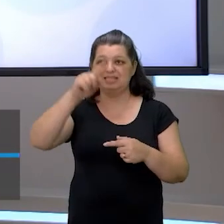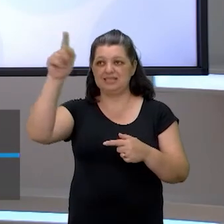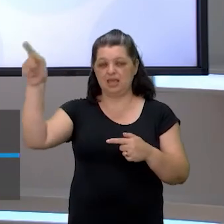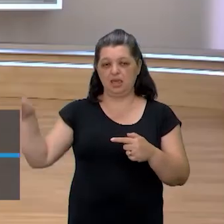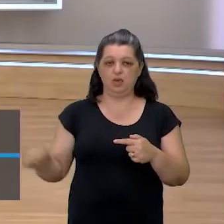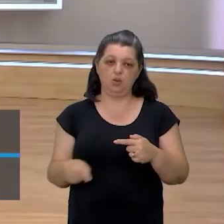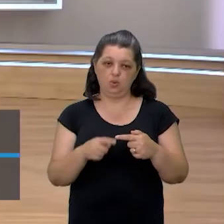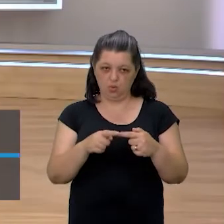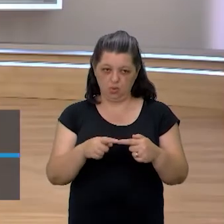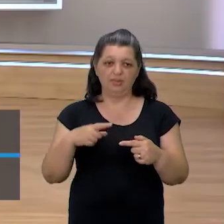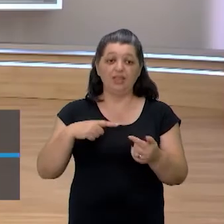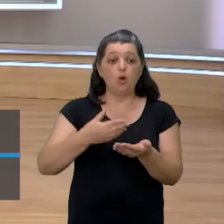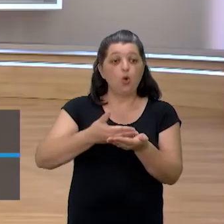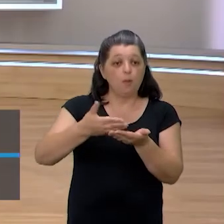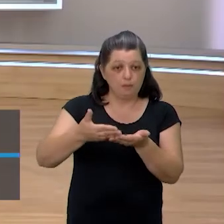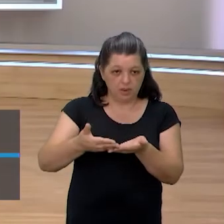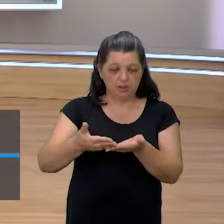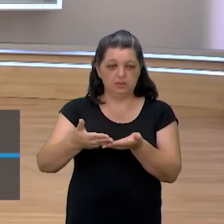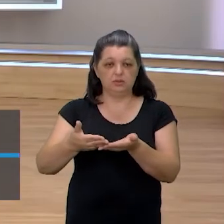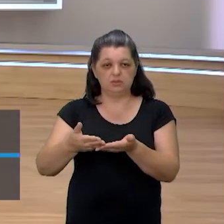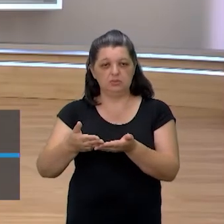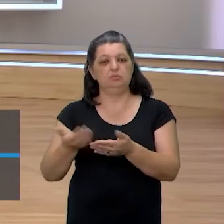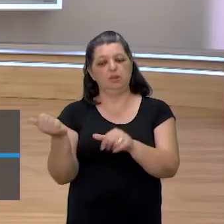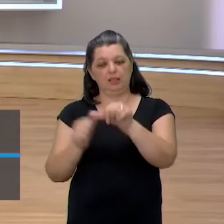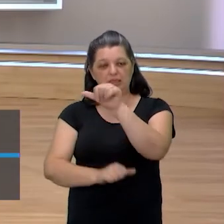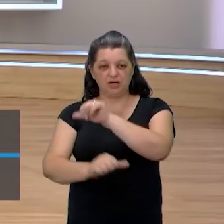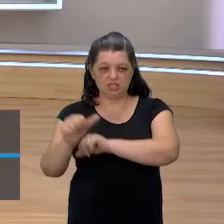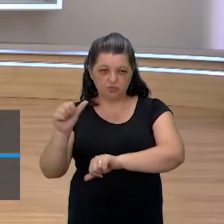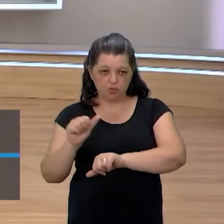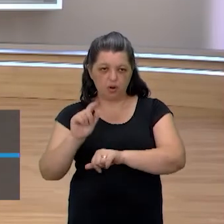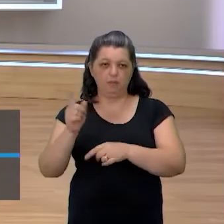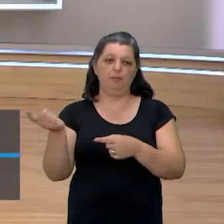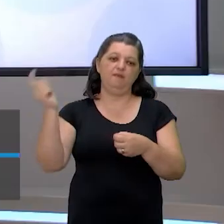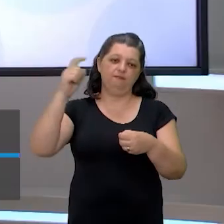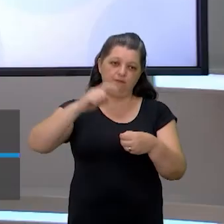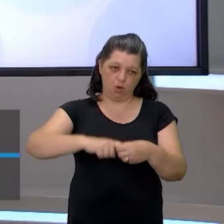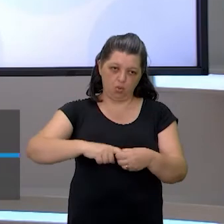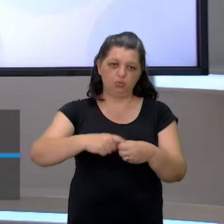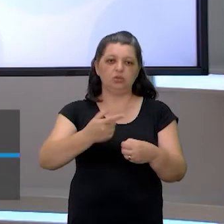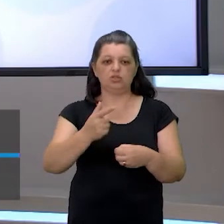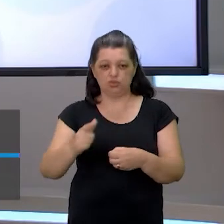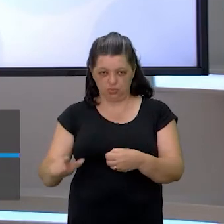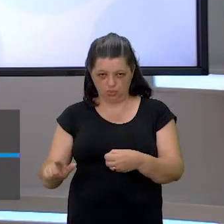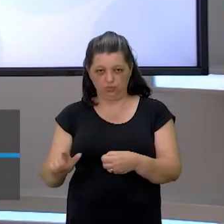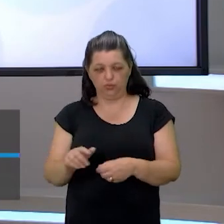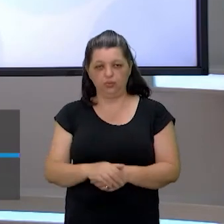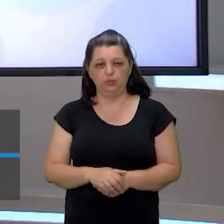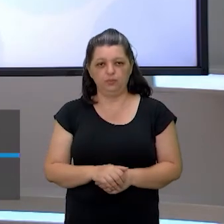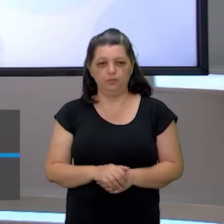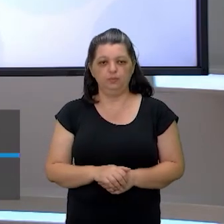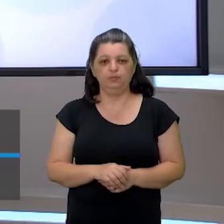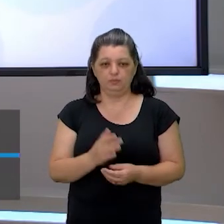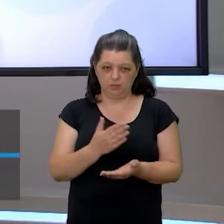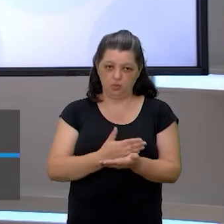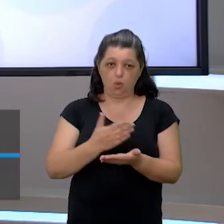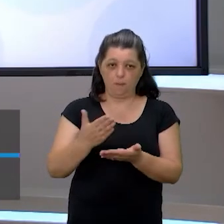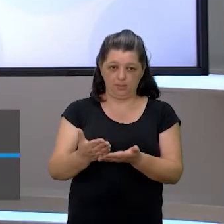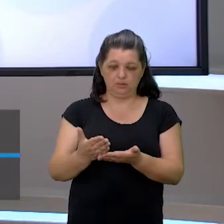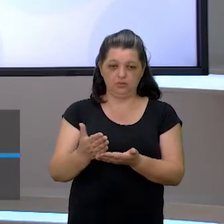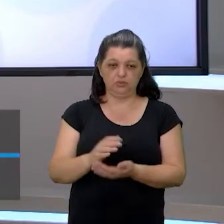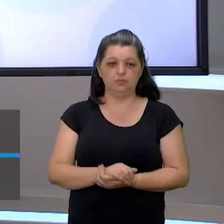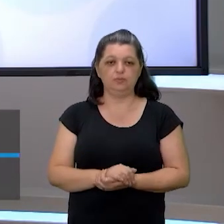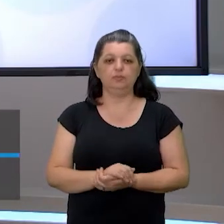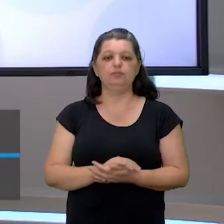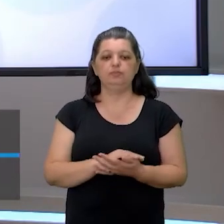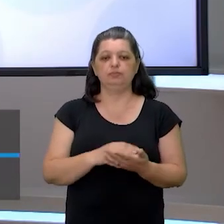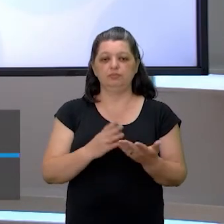algo que tem um início, passa por diversas transformações e volta para aquele mesmo ponto aonde se iniciou. E como você bem